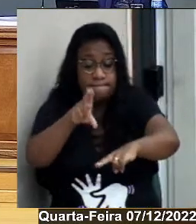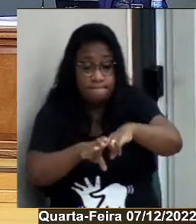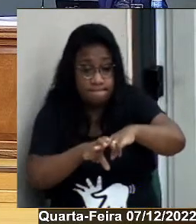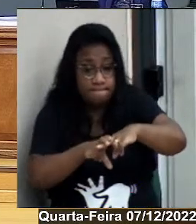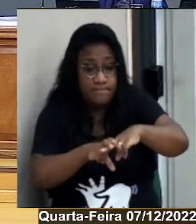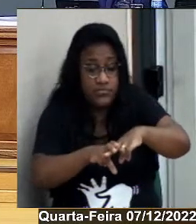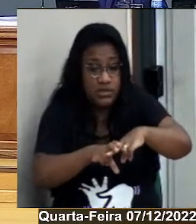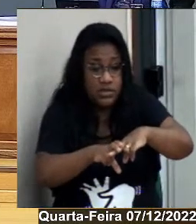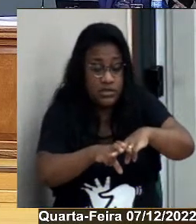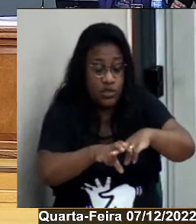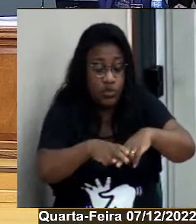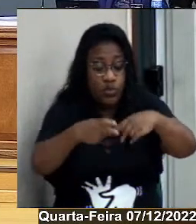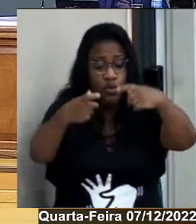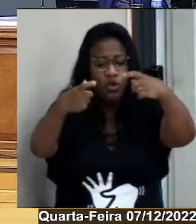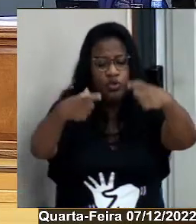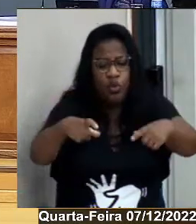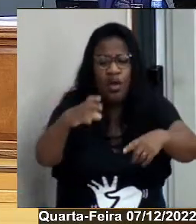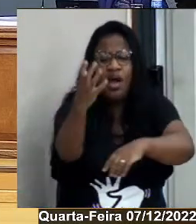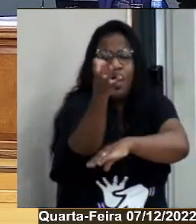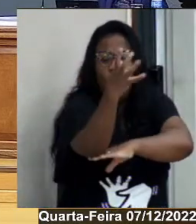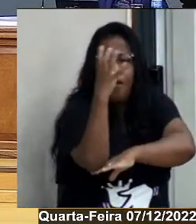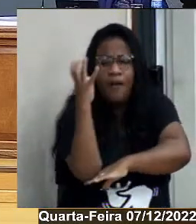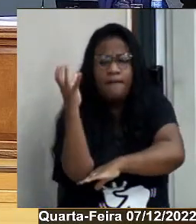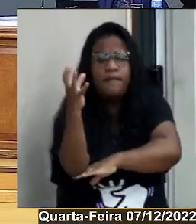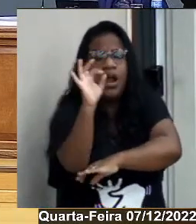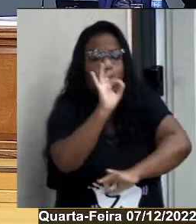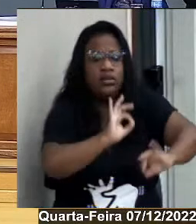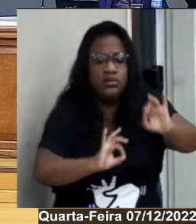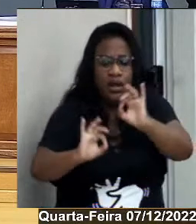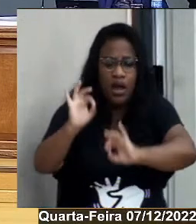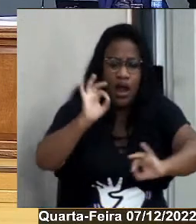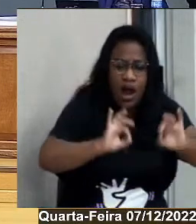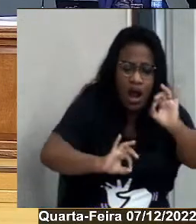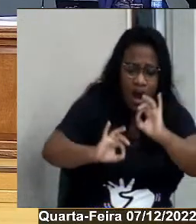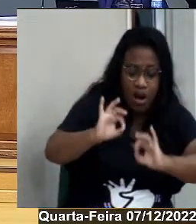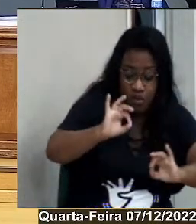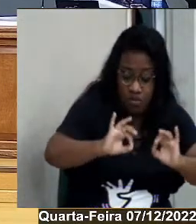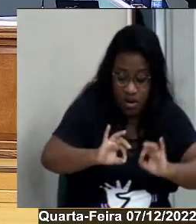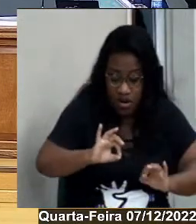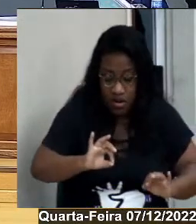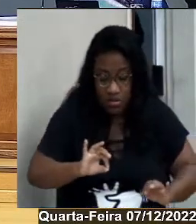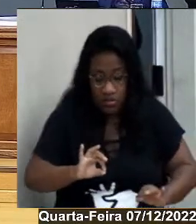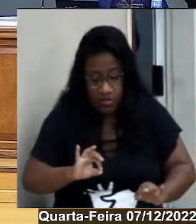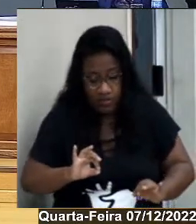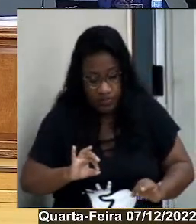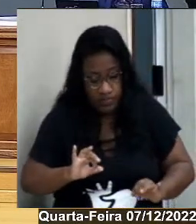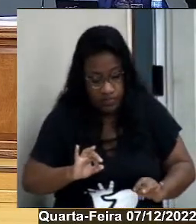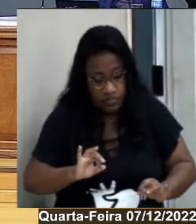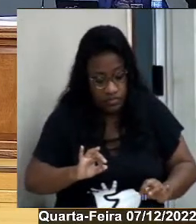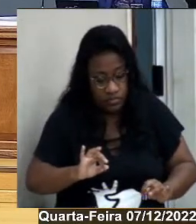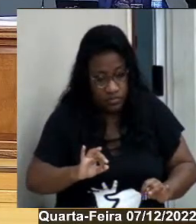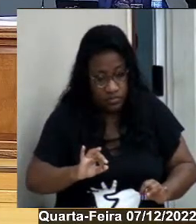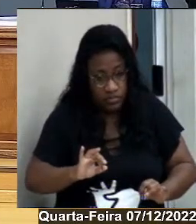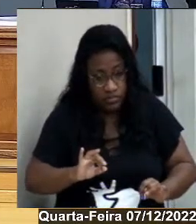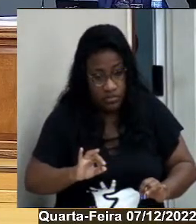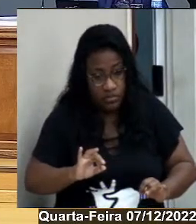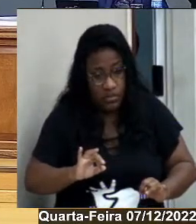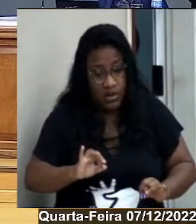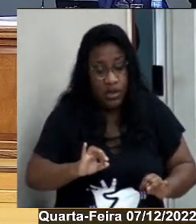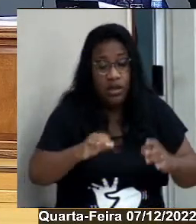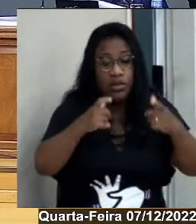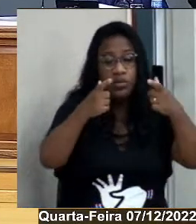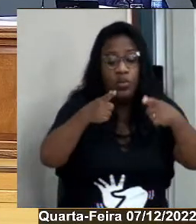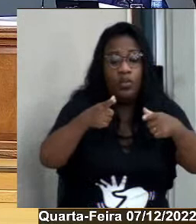no terreno existente na altura do número 524, na rua Francisco Rodrigues Adriano, Vila